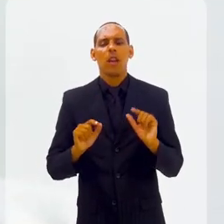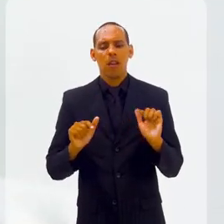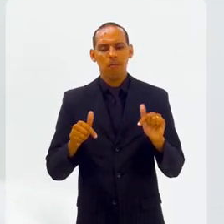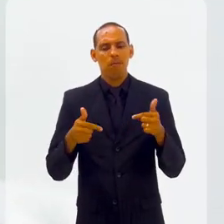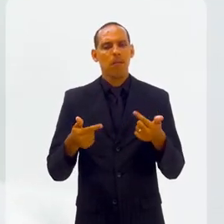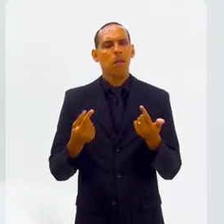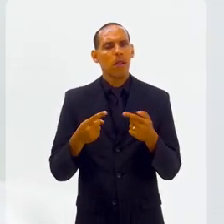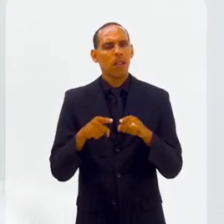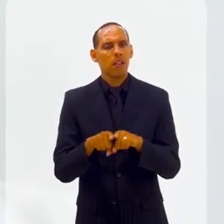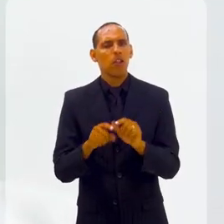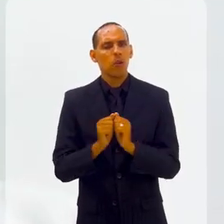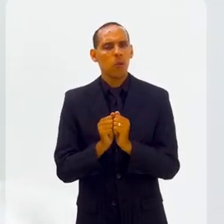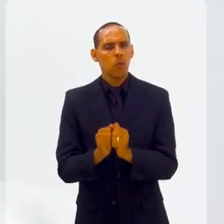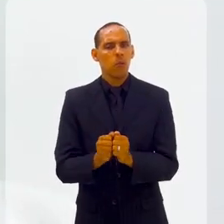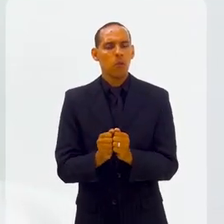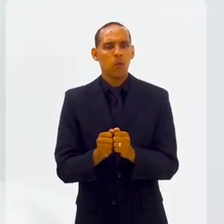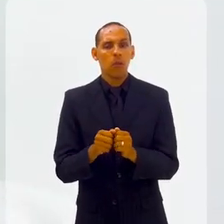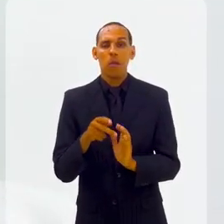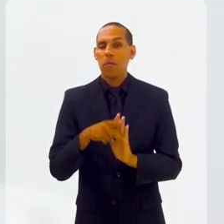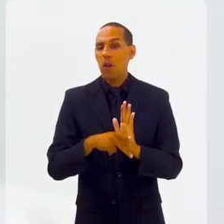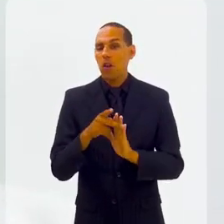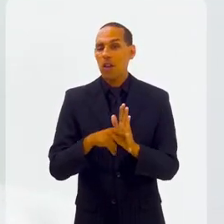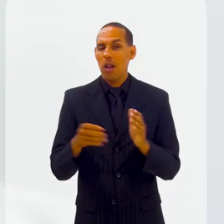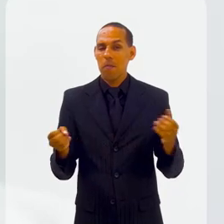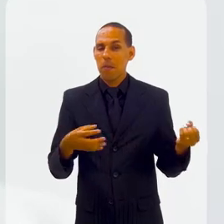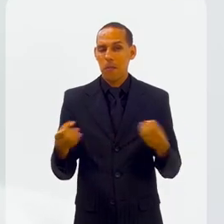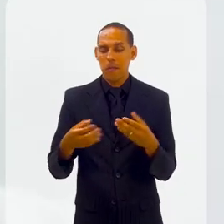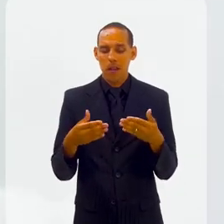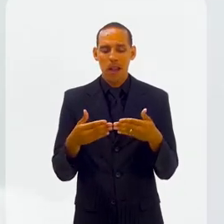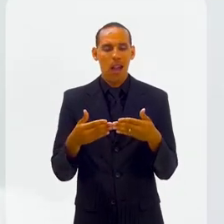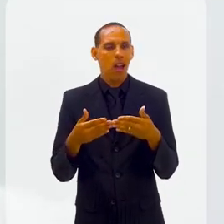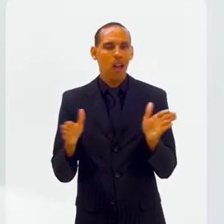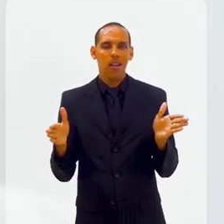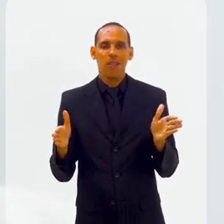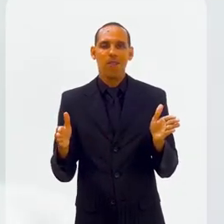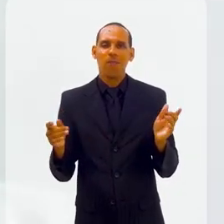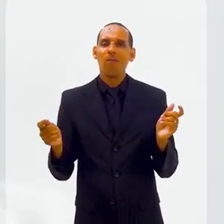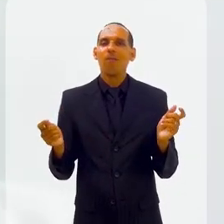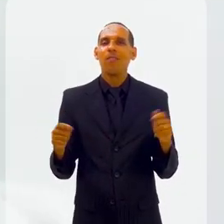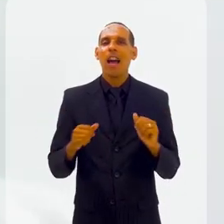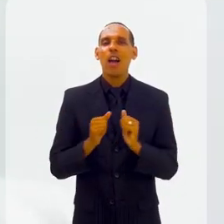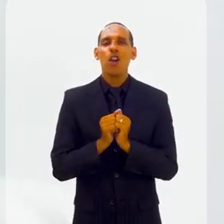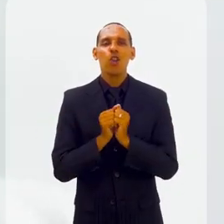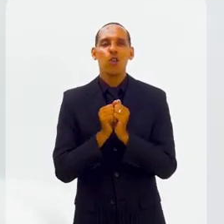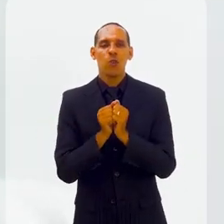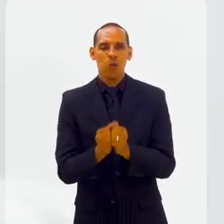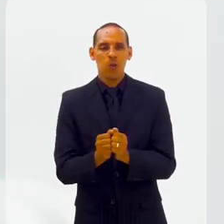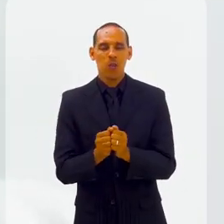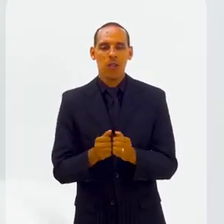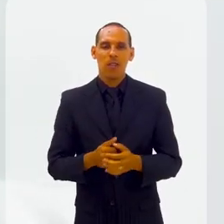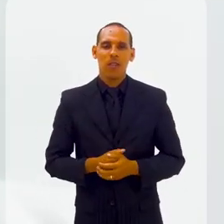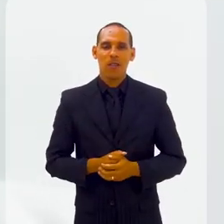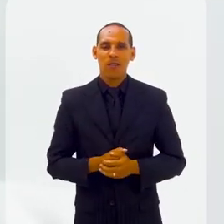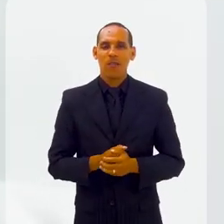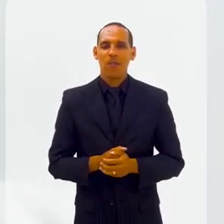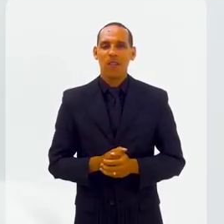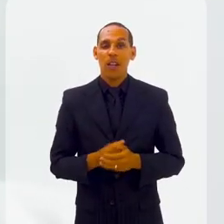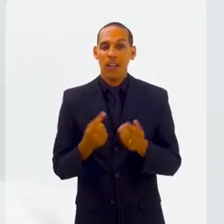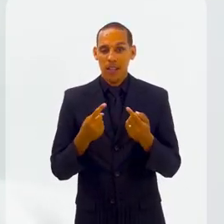essas ações com projeto de inovação aberta que aí une né a